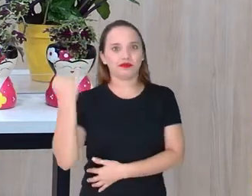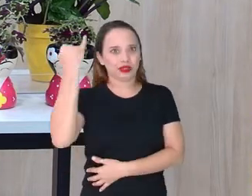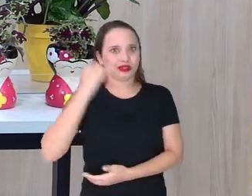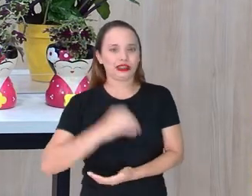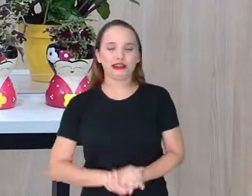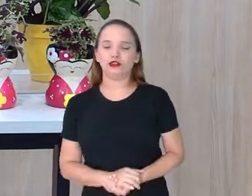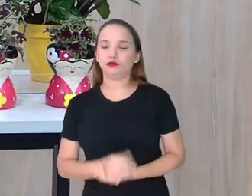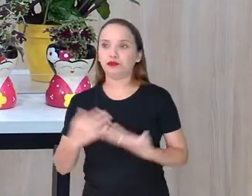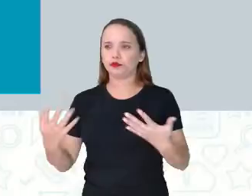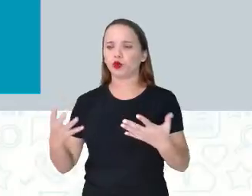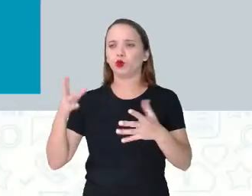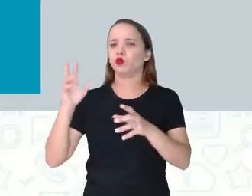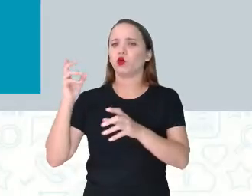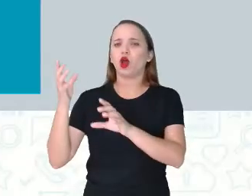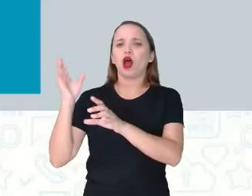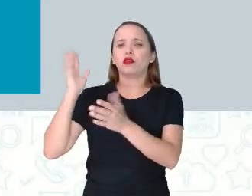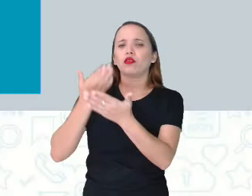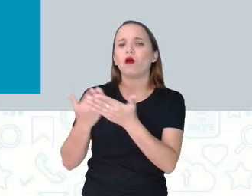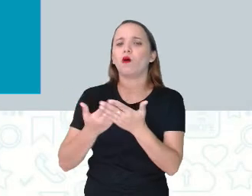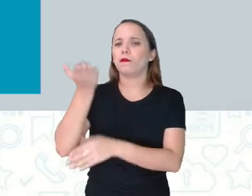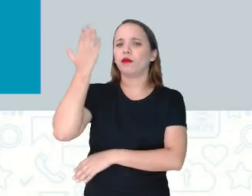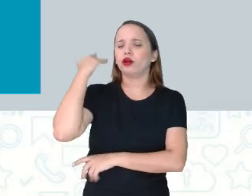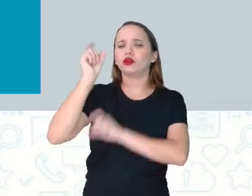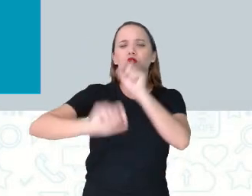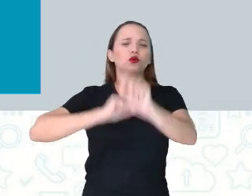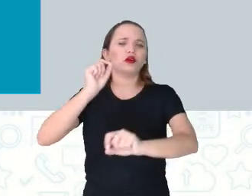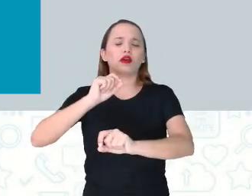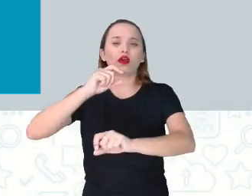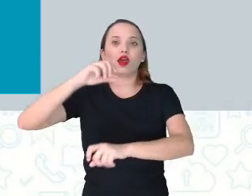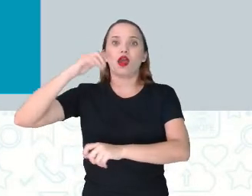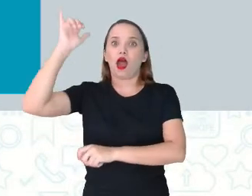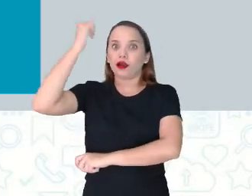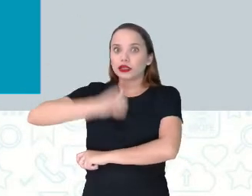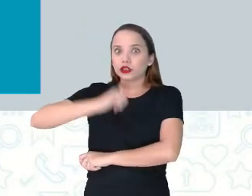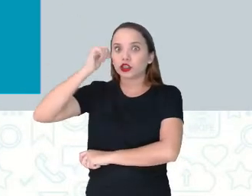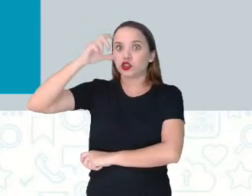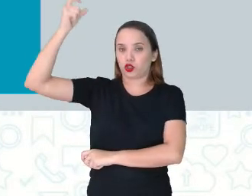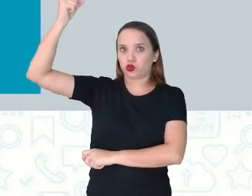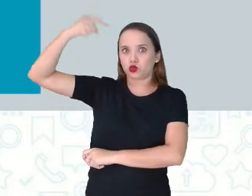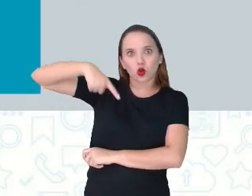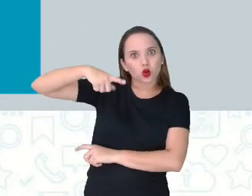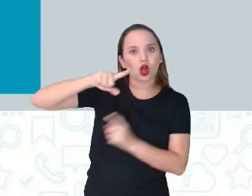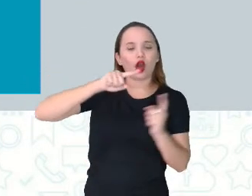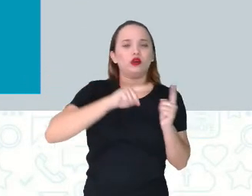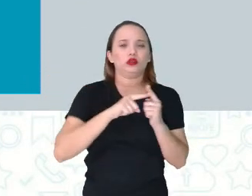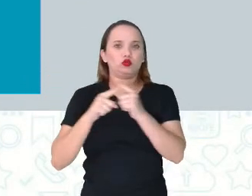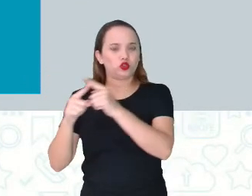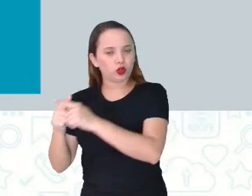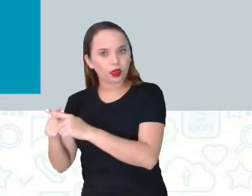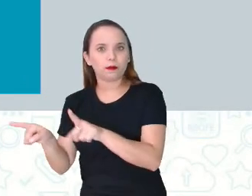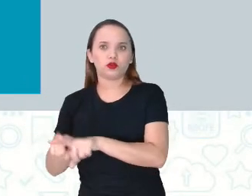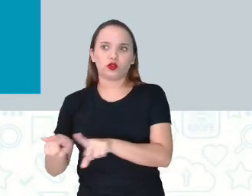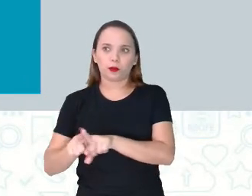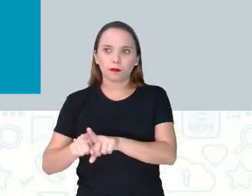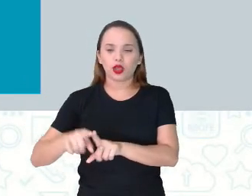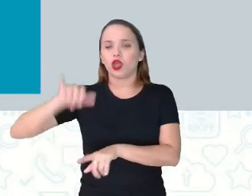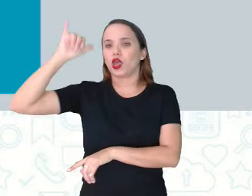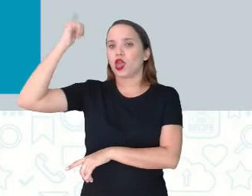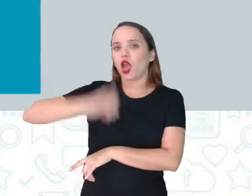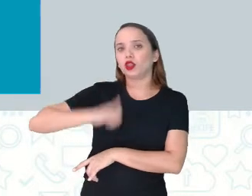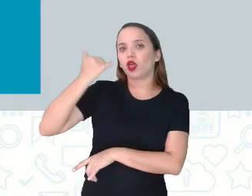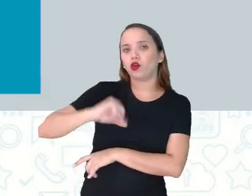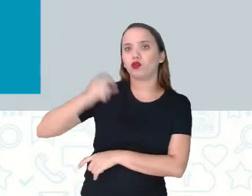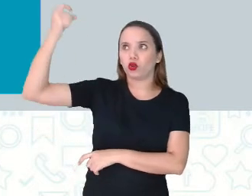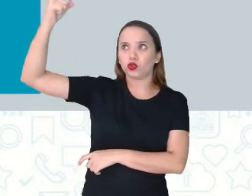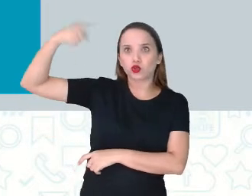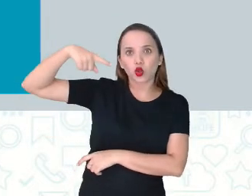anterior? Nós vimos a energia solar, nós vimos os tipos de energia solar, nós vimos a energia solar no Brasil